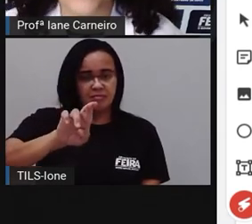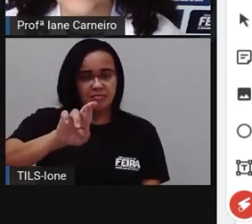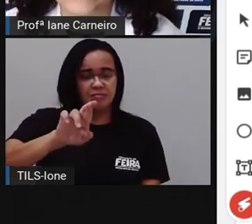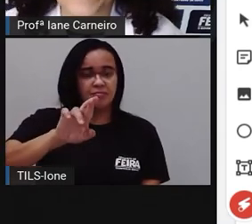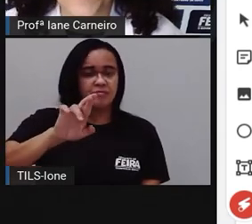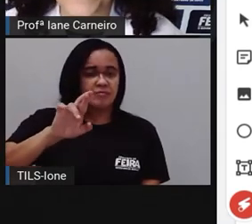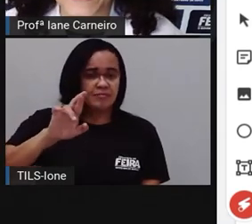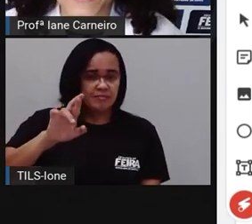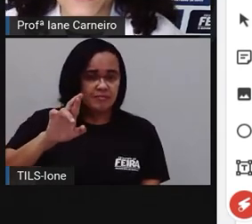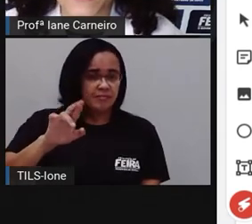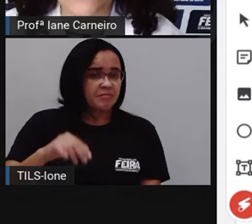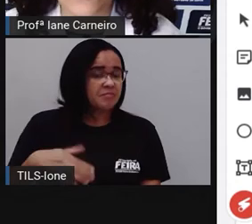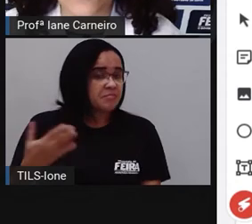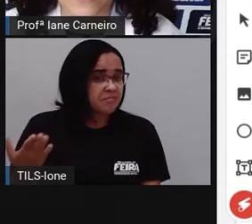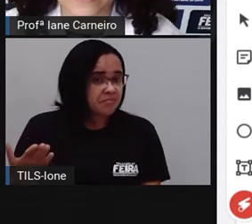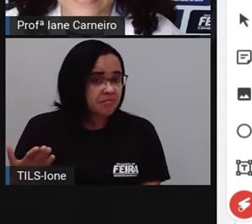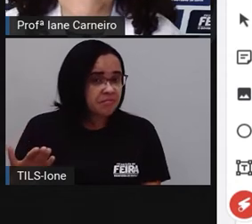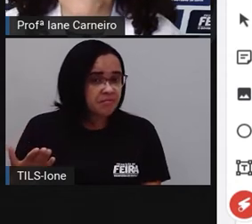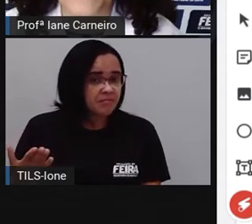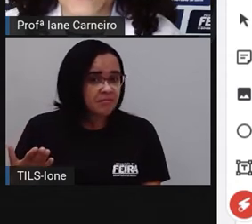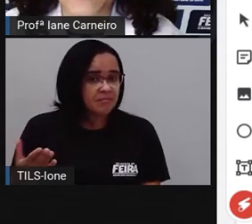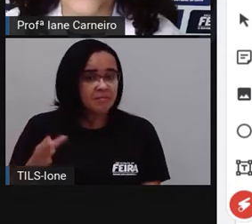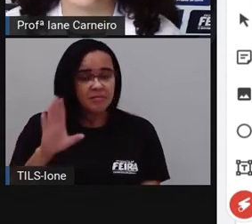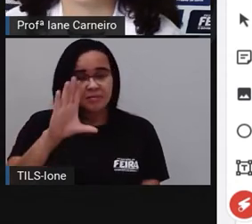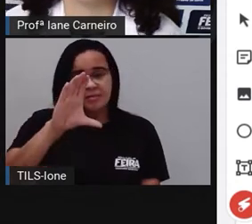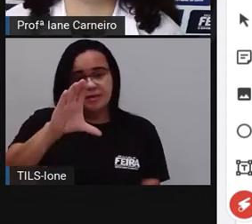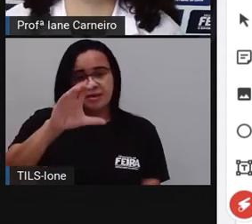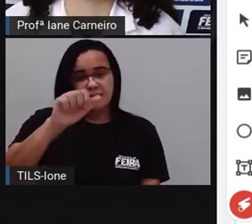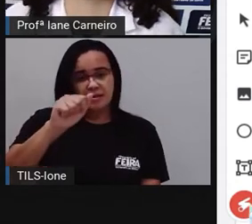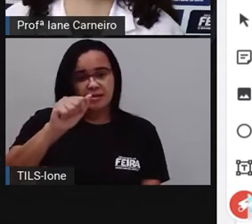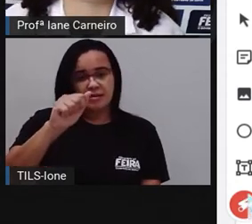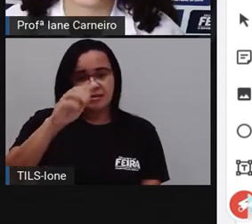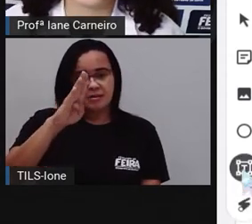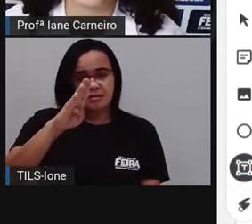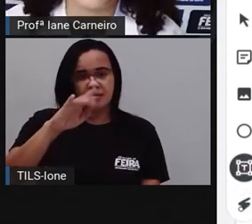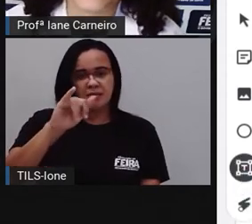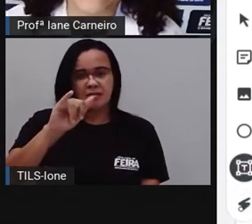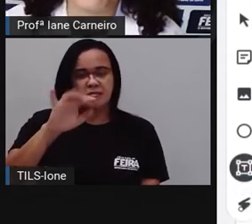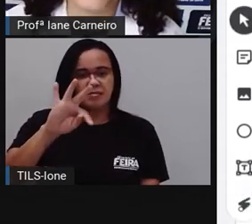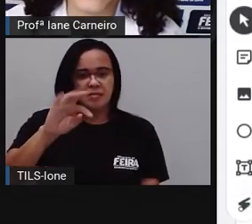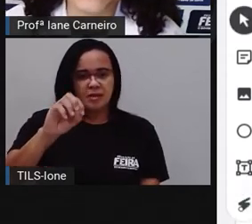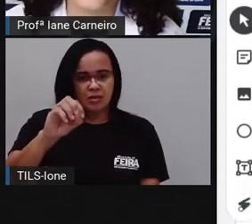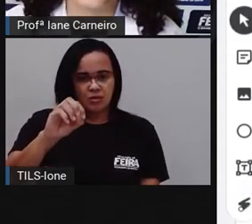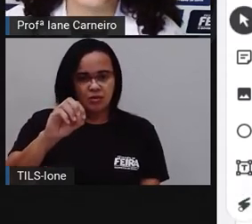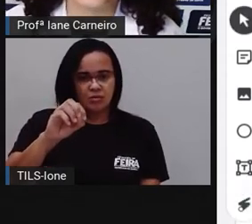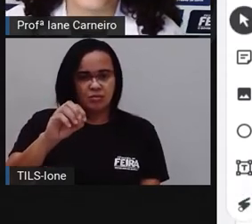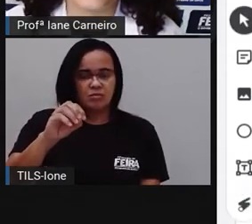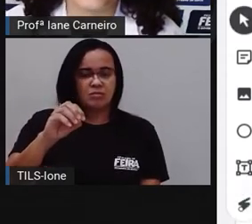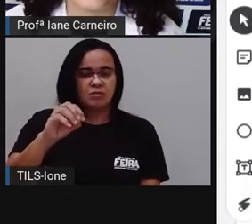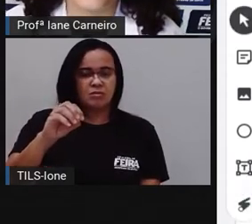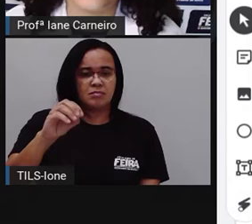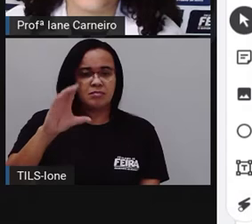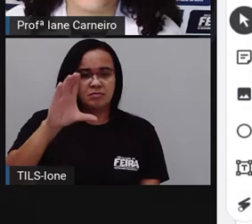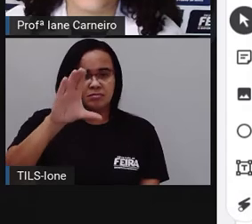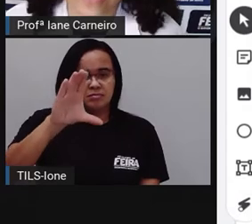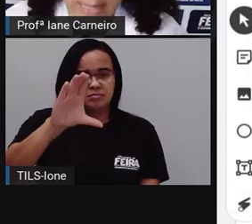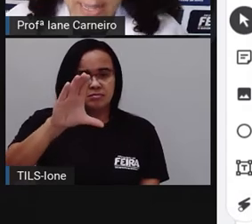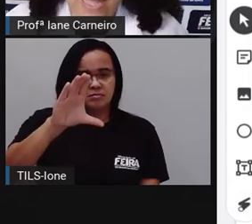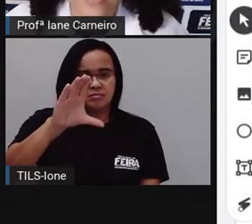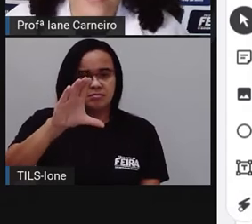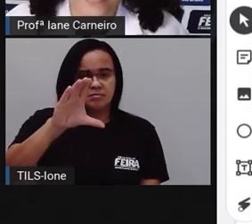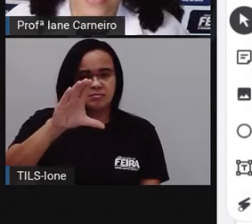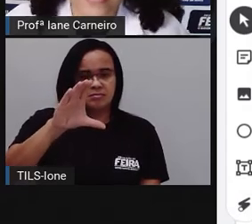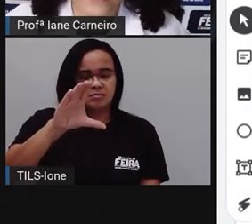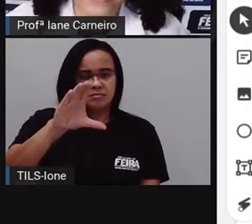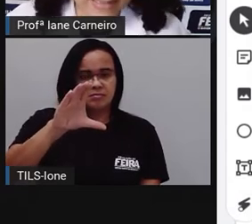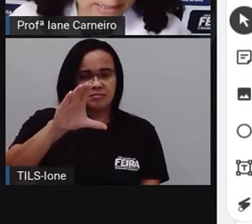A pronúncia não escreveu bri aqui, não, ó. Cabito. Para escrever cabrito, a gente tem que, ó,